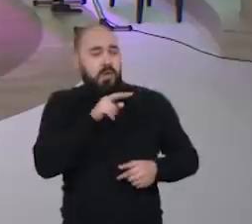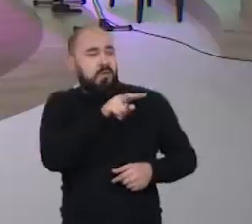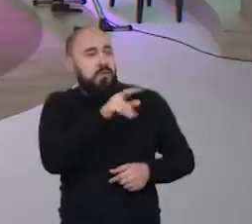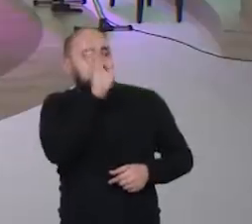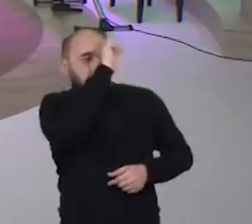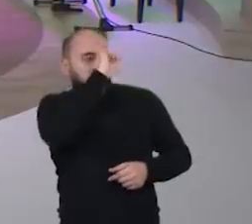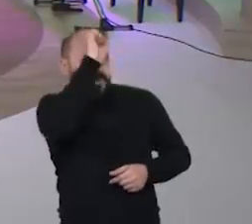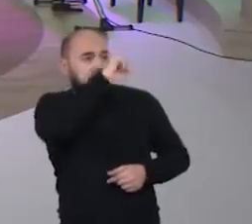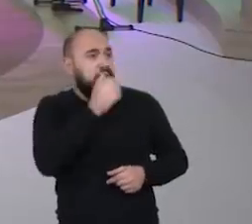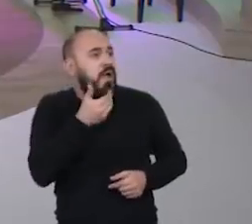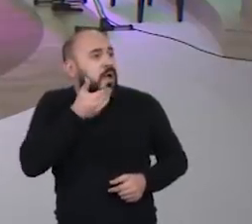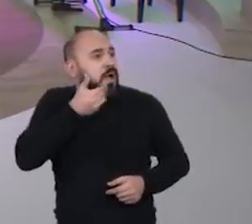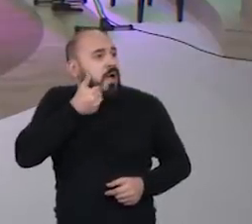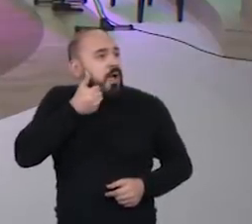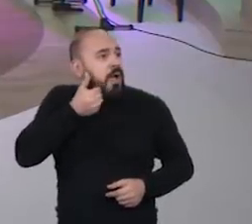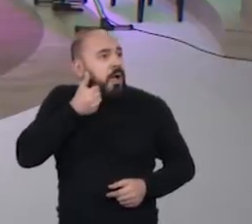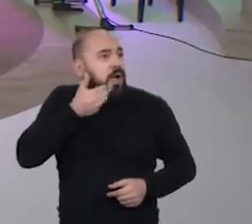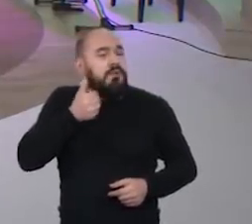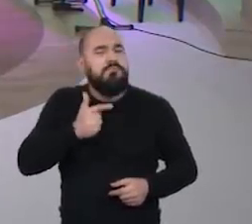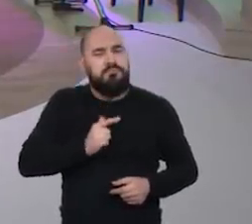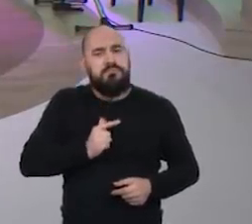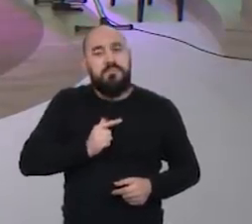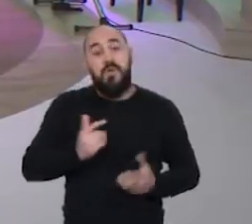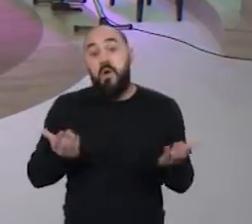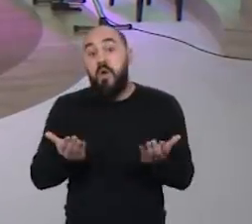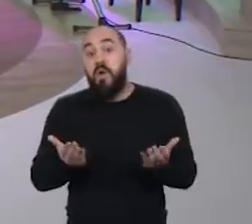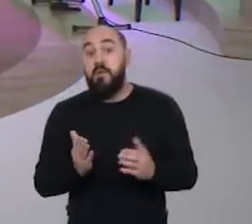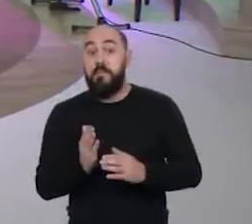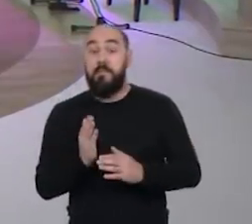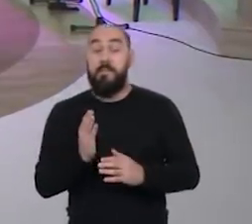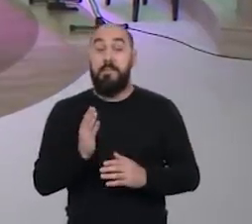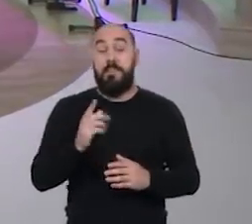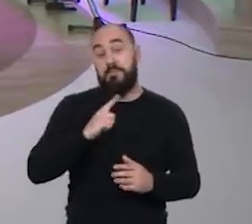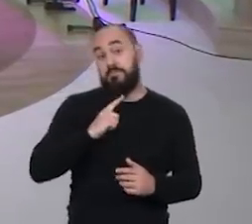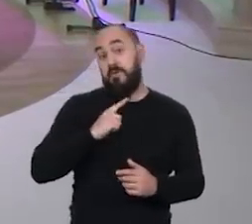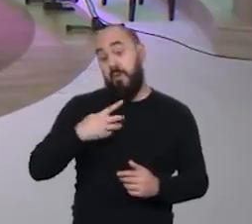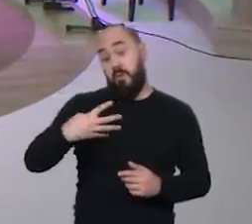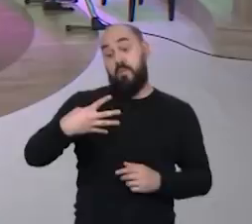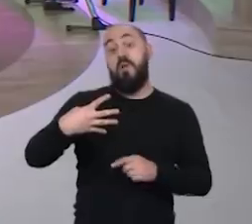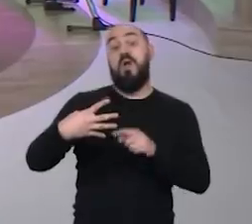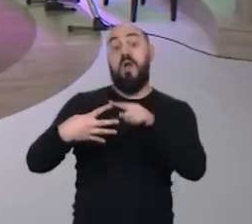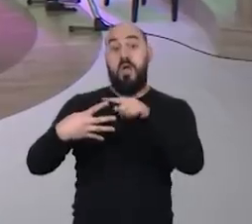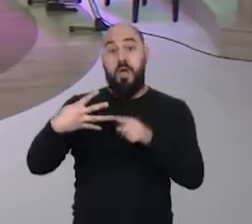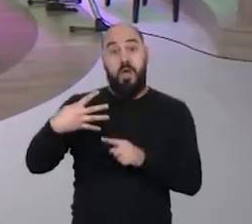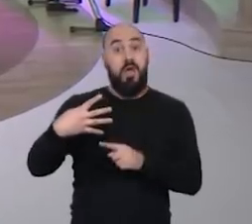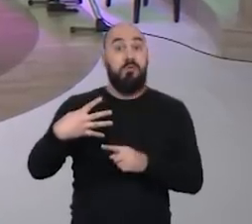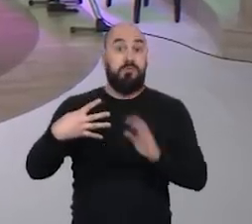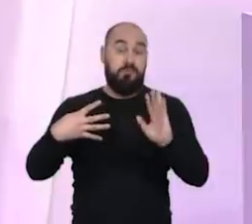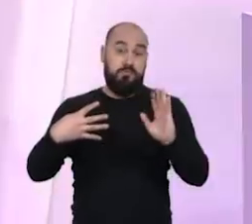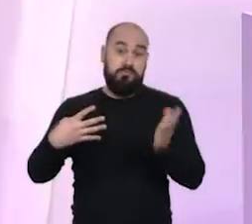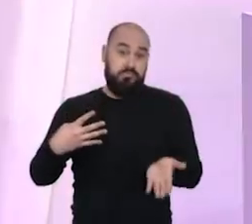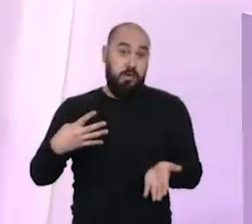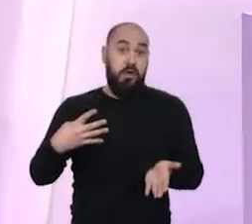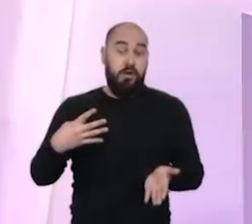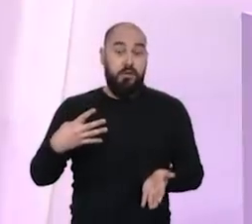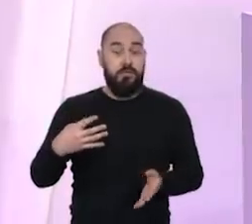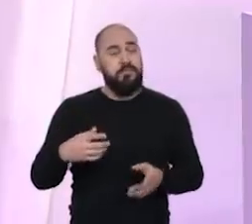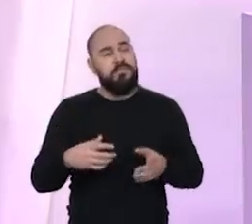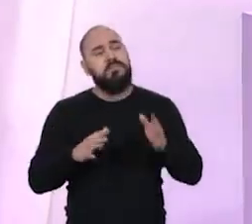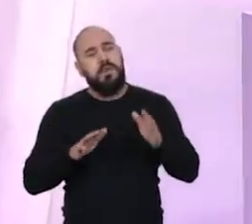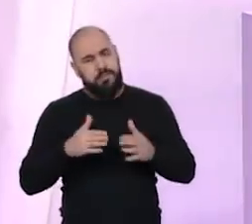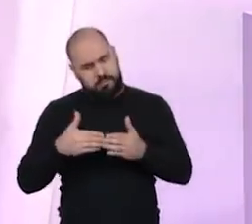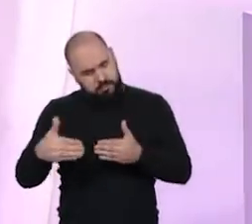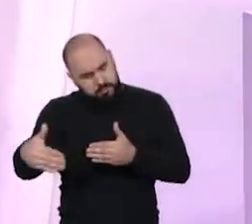sido um prazer. Estamos agora na metade, olha, então quer dizer que tem muita coisa ainda pela frente. E hoje, doutora, falando